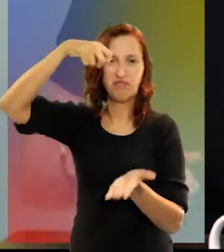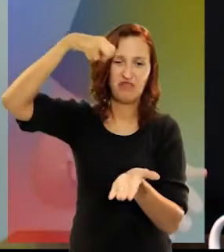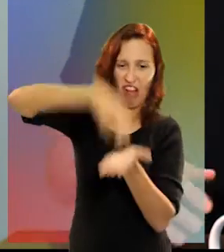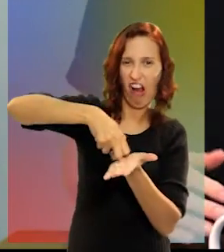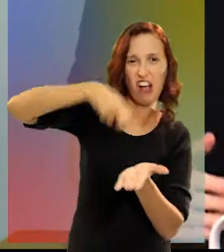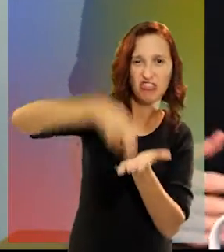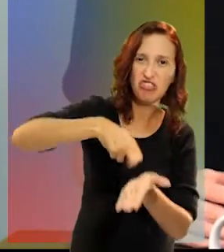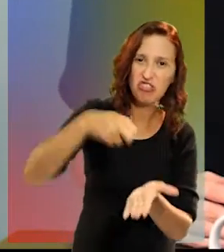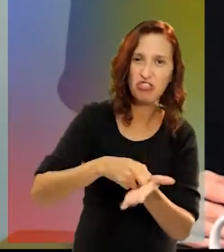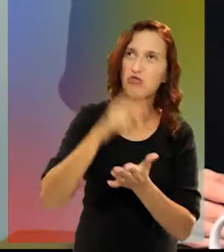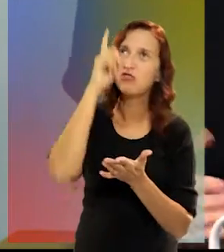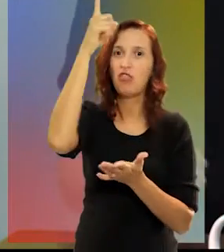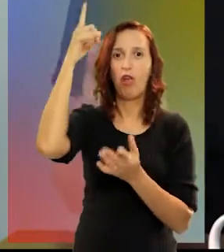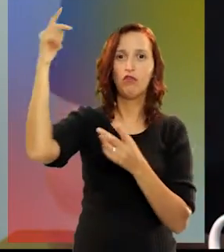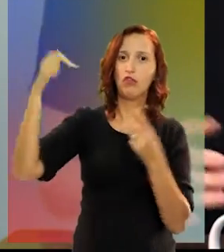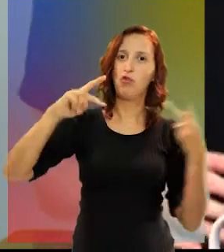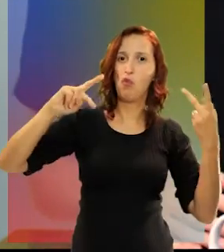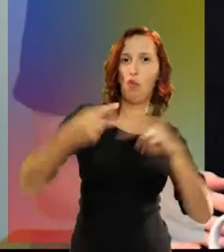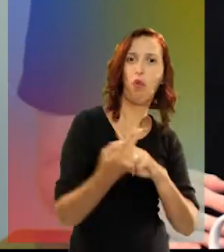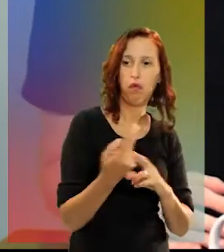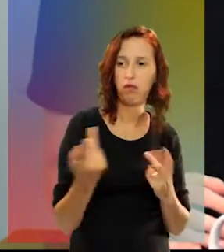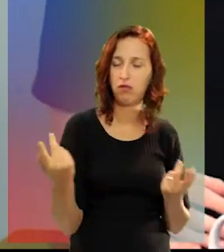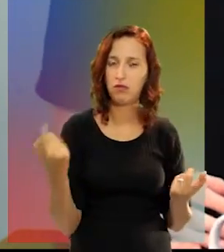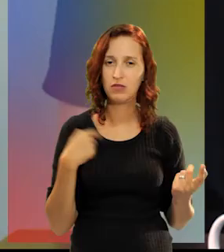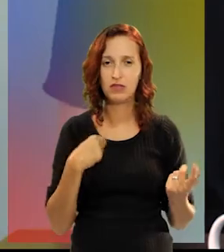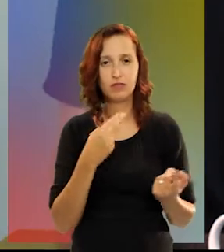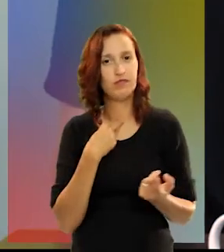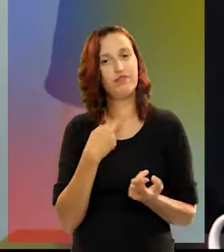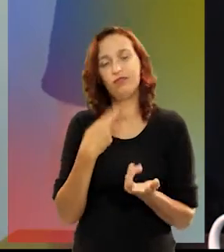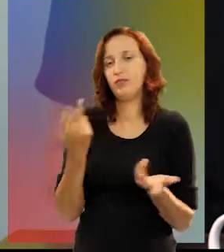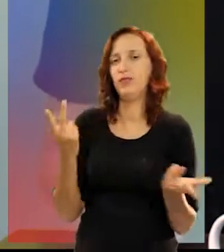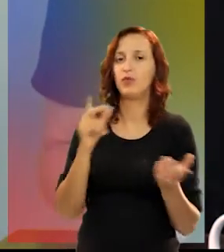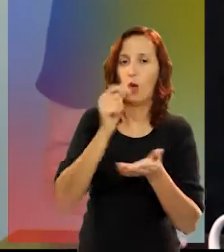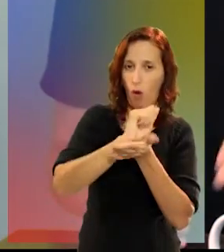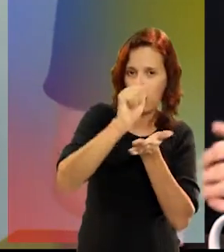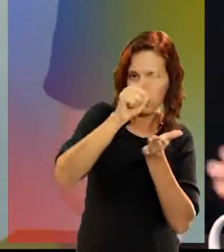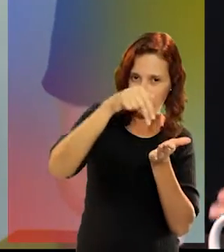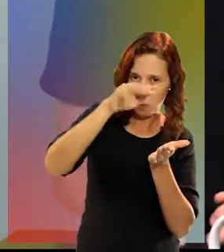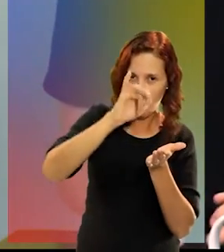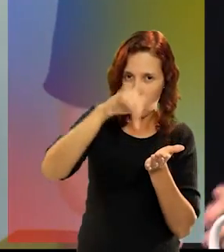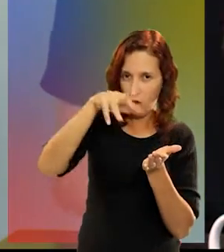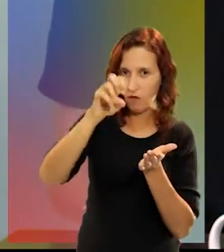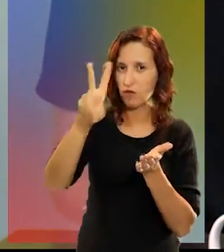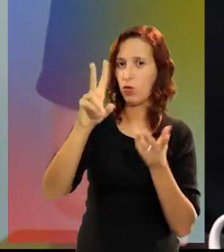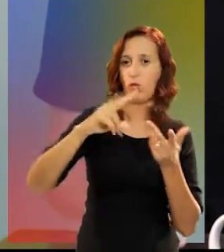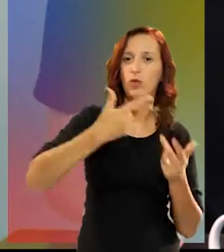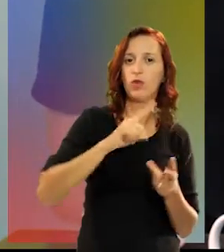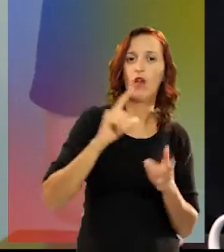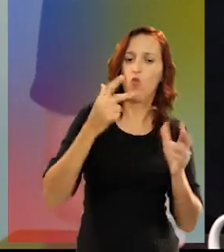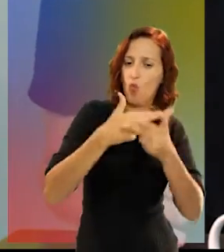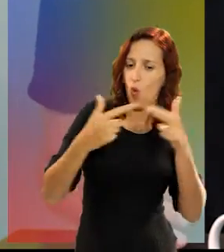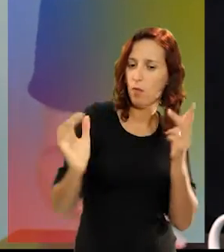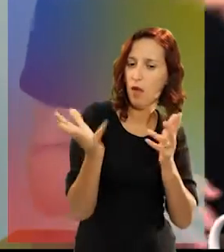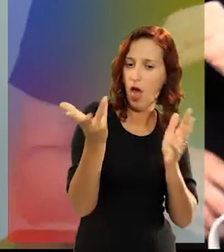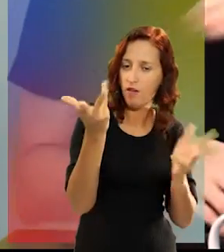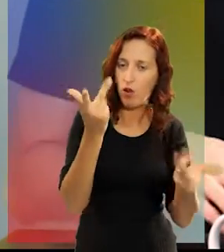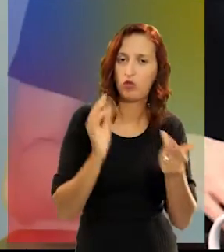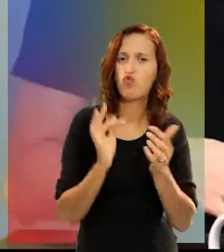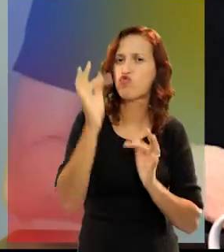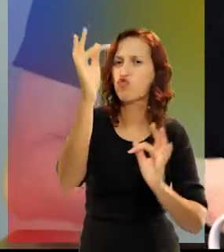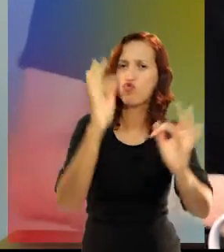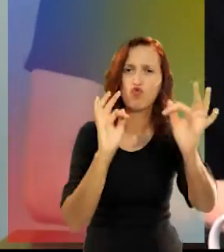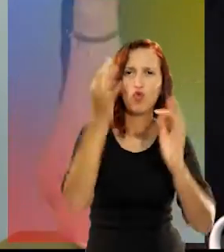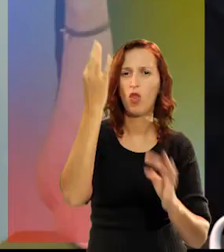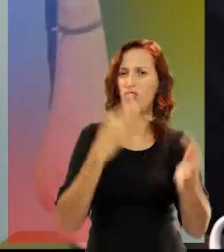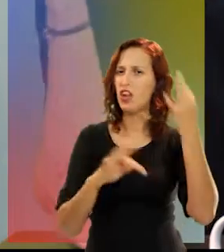punição divina por ter brincado disso. E o Asimov não tem esse maniqueísmo. Os seres humanos criam coisas maravilhosas e essas coisas maravilhosas levam ele muito mais pra